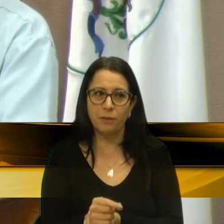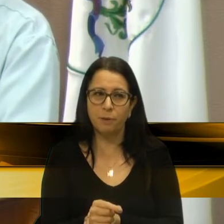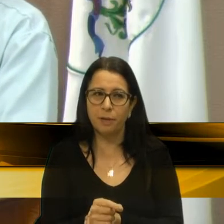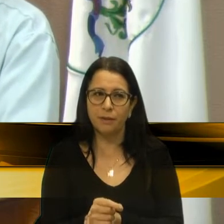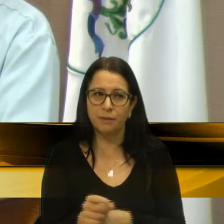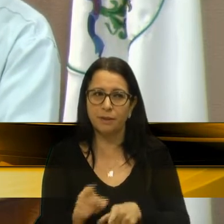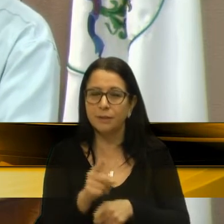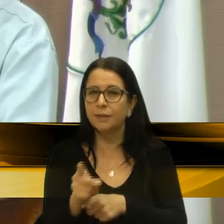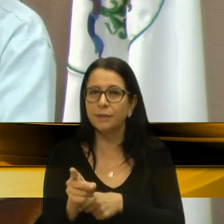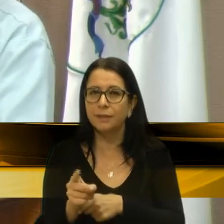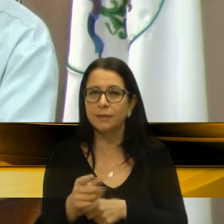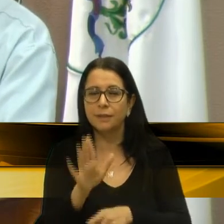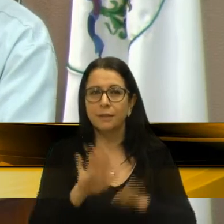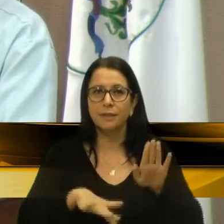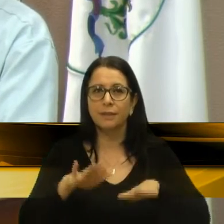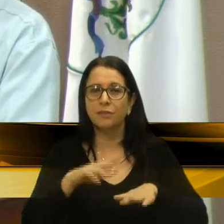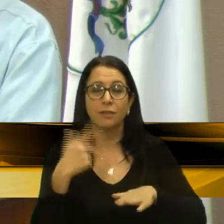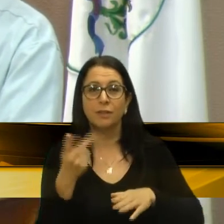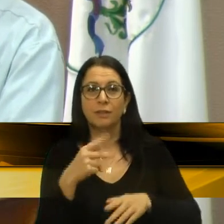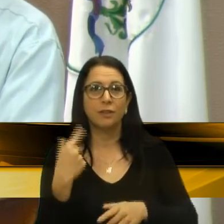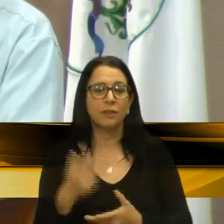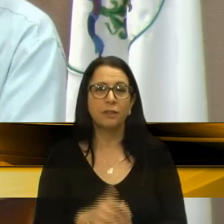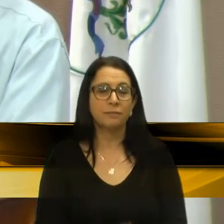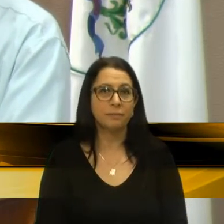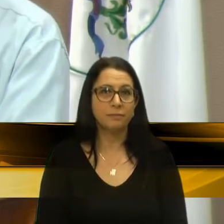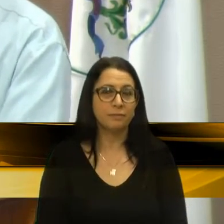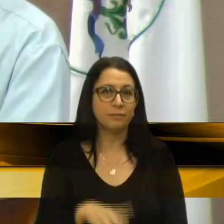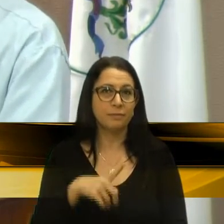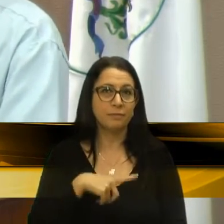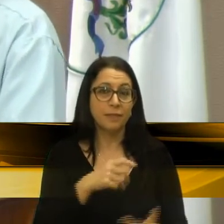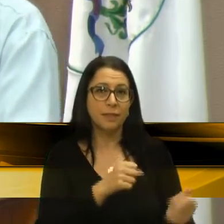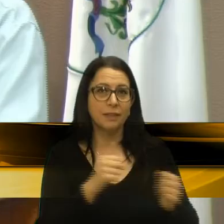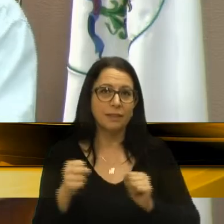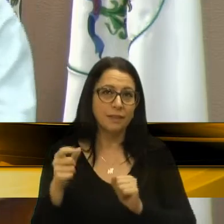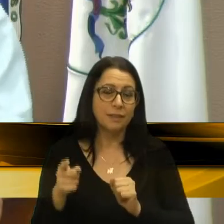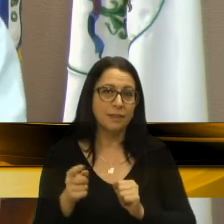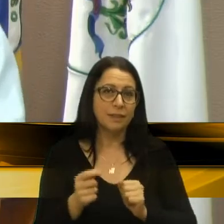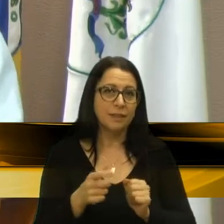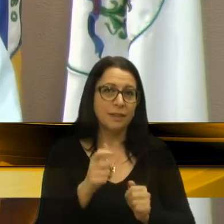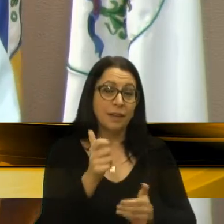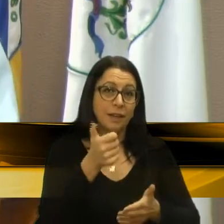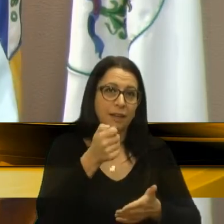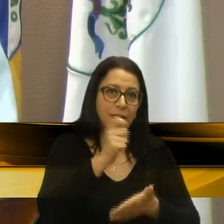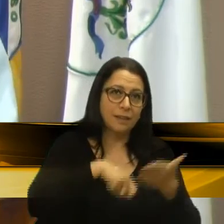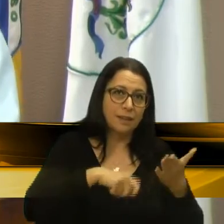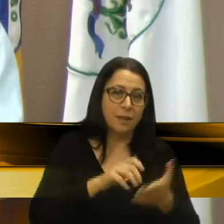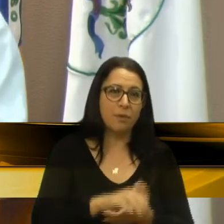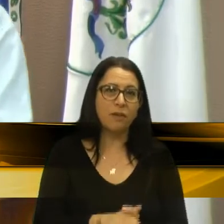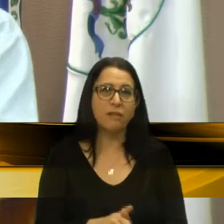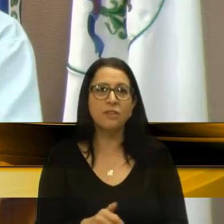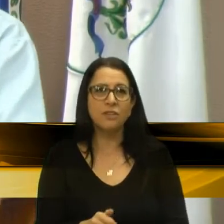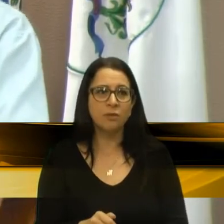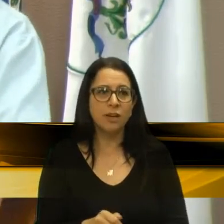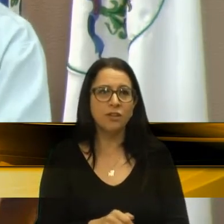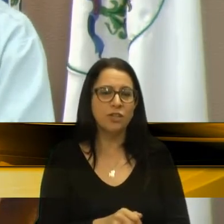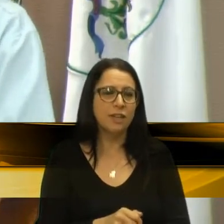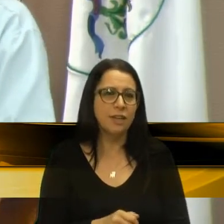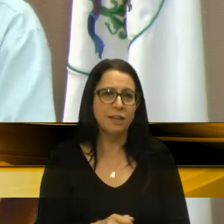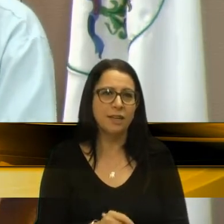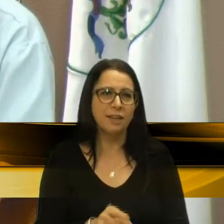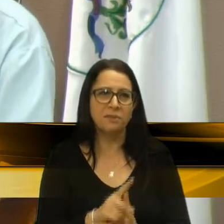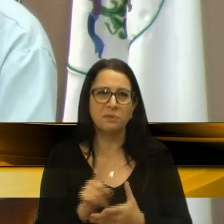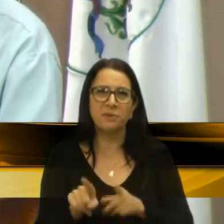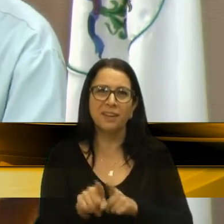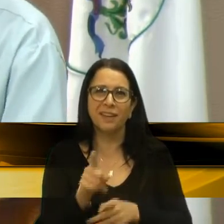a seja quem por que tem o poder lá em cima da caneta ramo que se modifique as leis